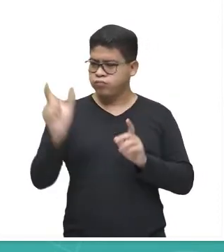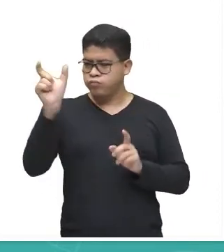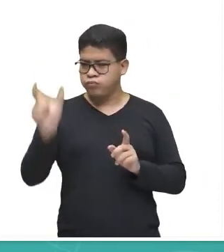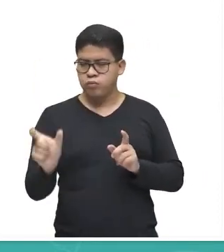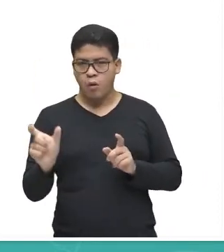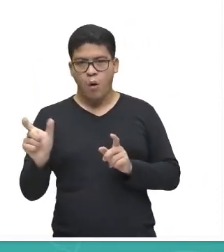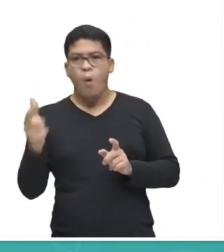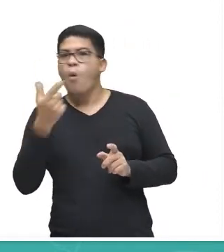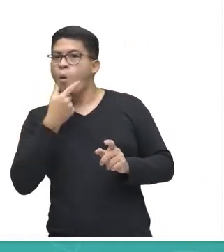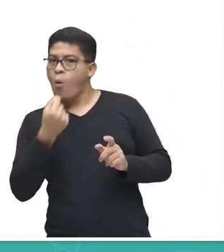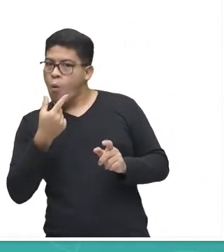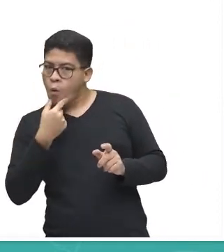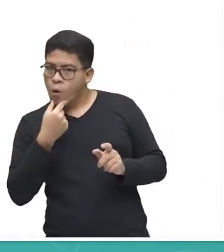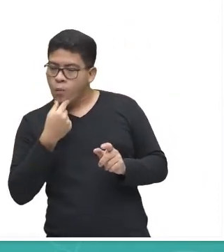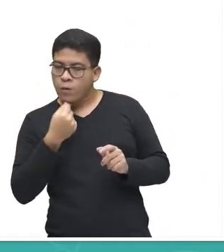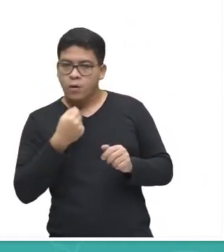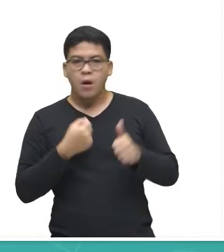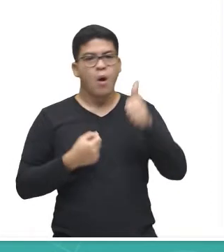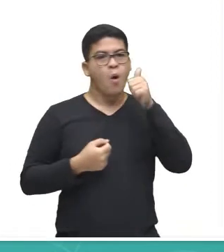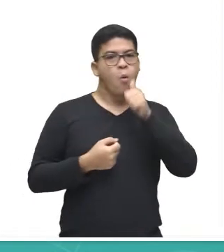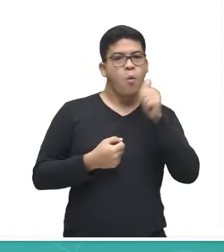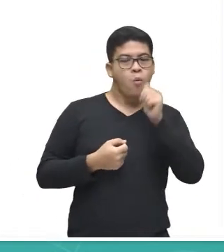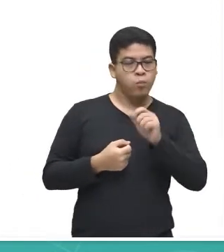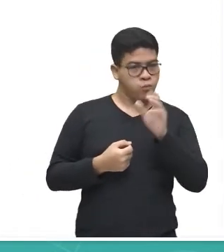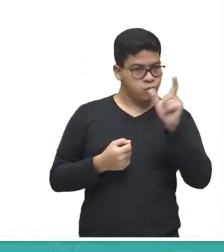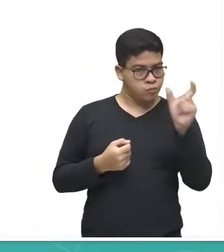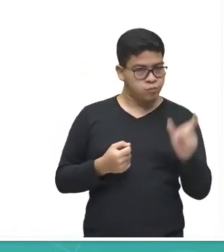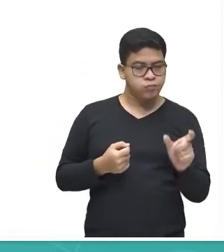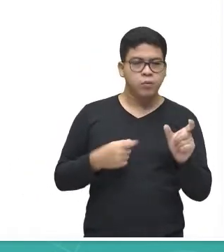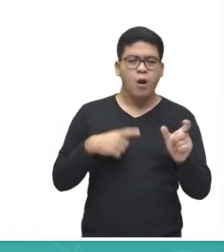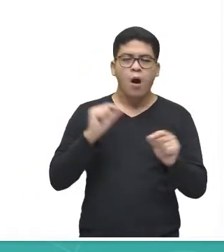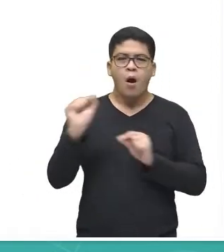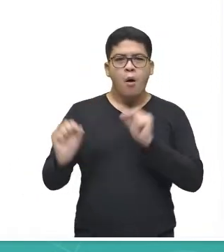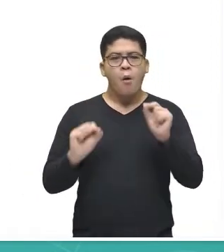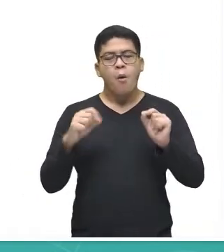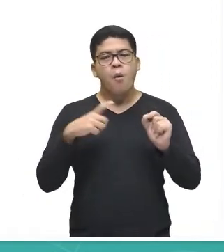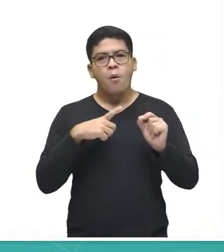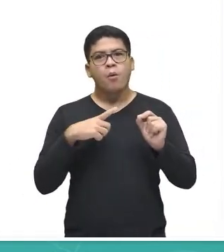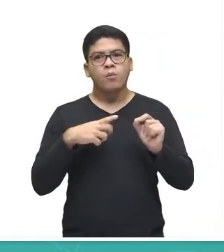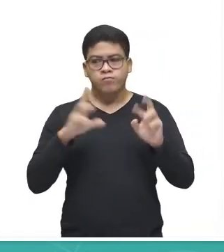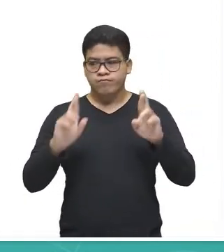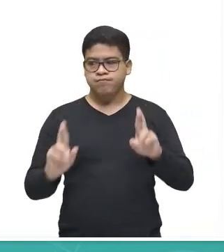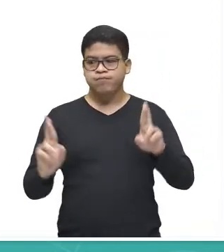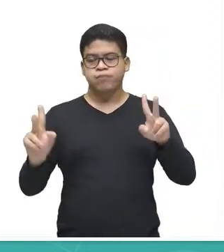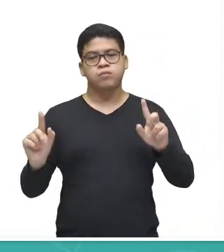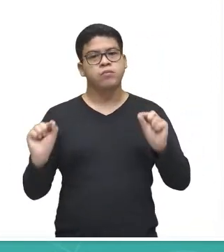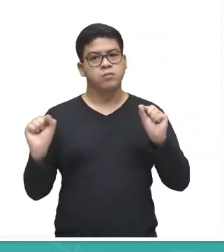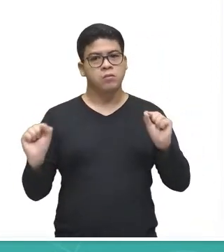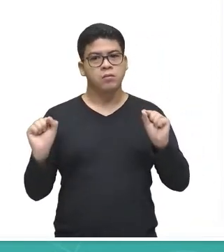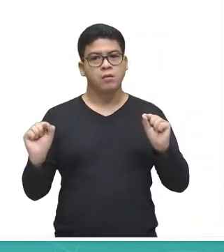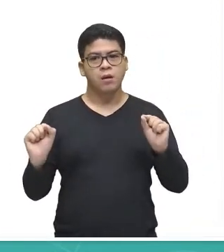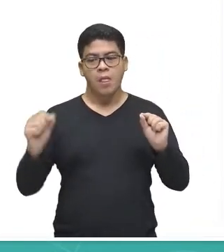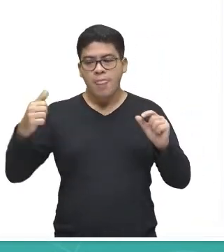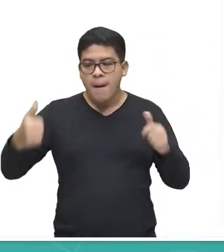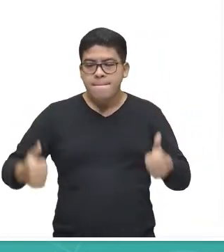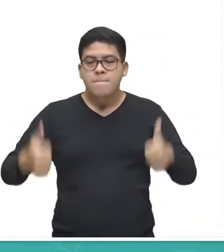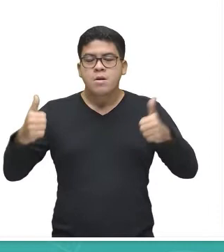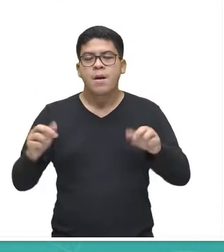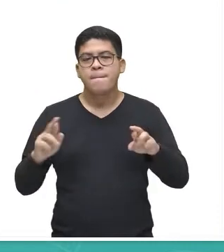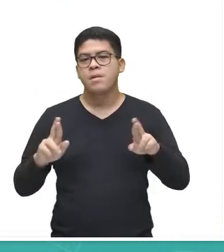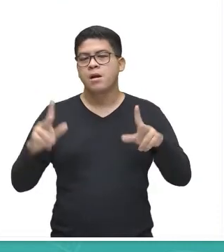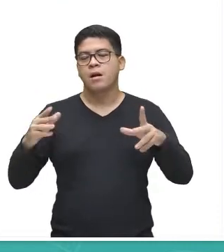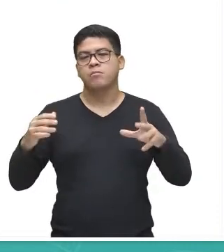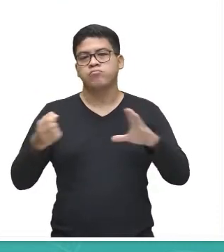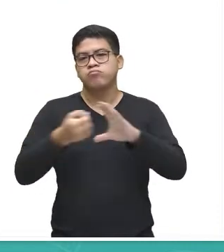gênero ou um sexo do outro, o sexo feminino do sexo masculino. Então, esses são os caracteres primários. Quais são